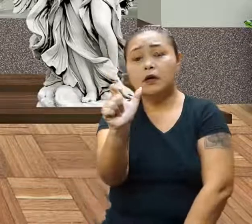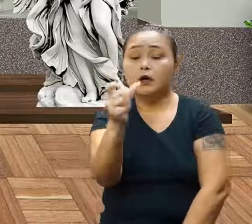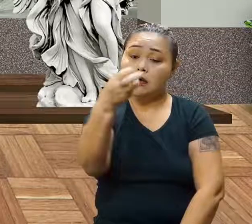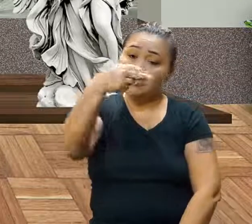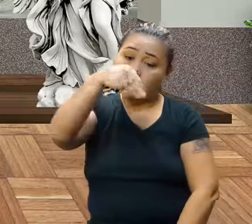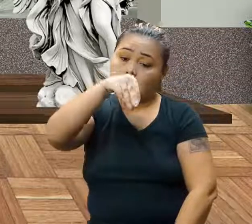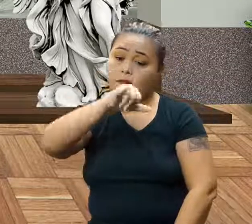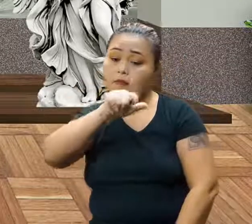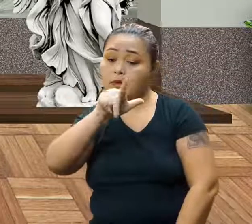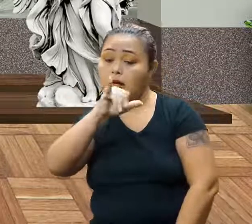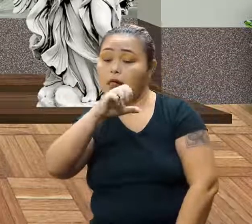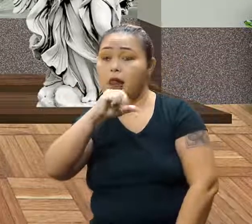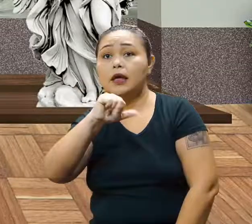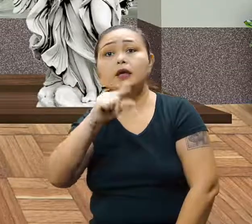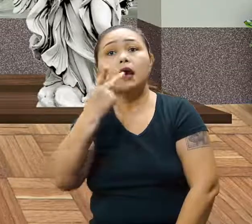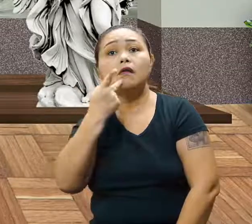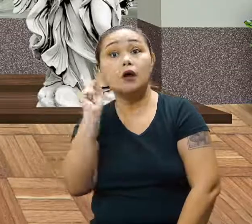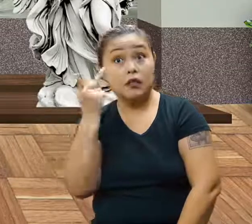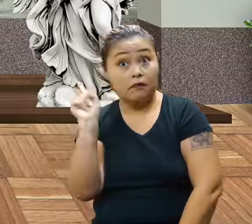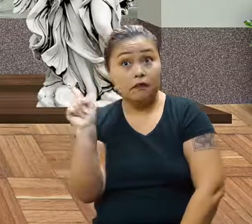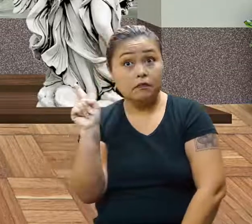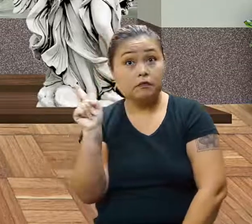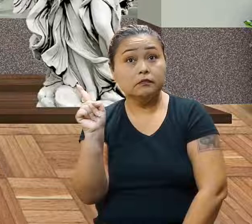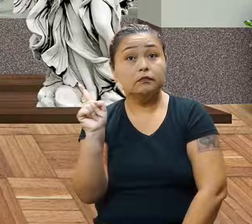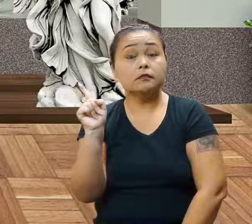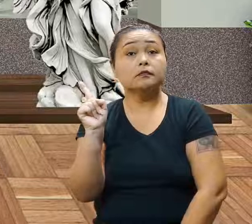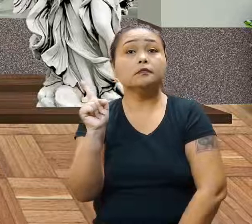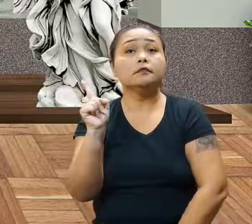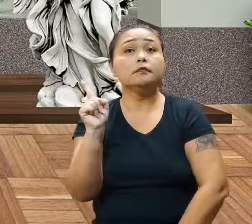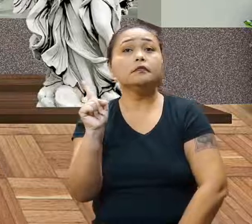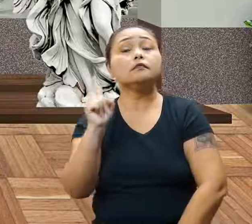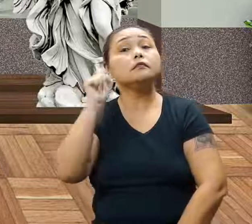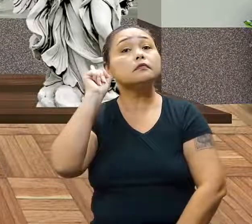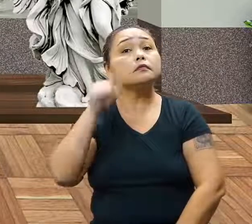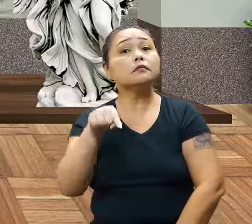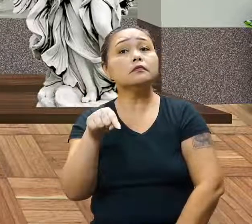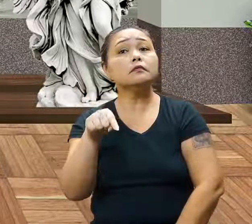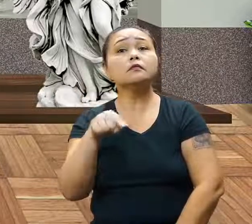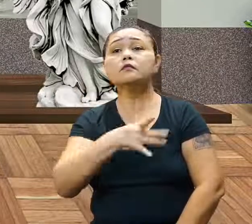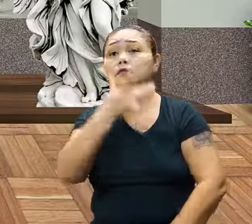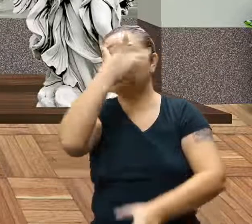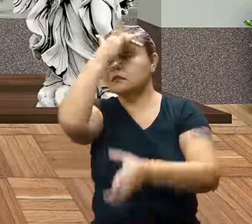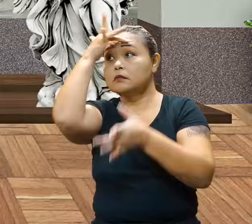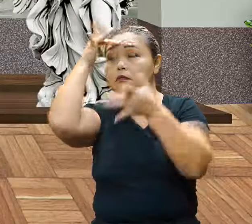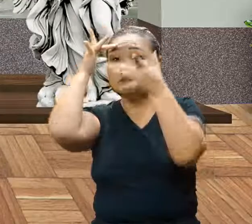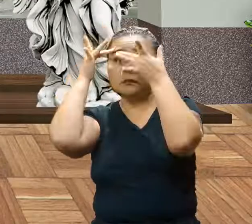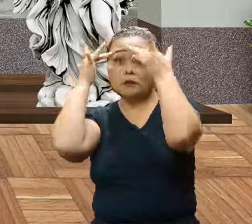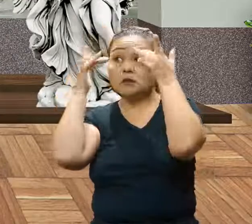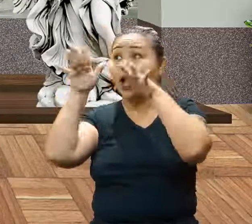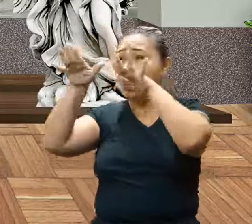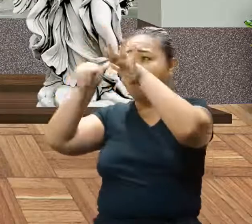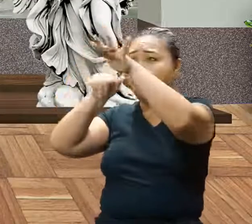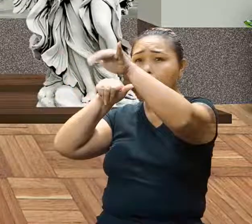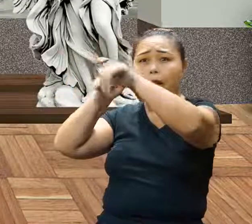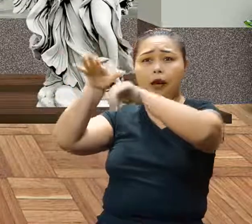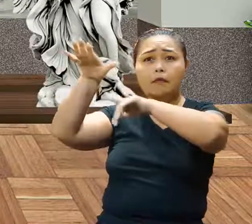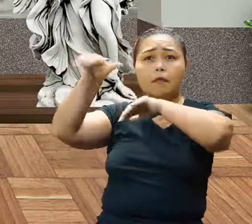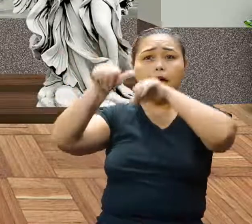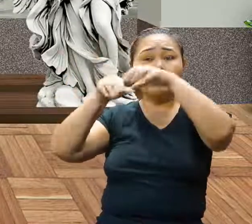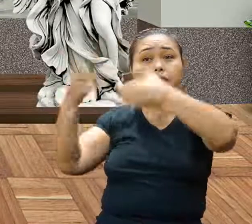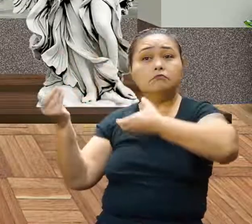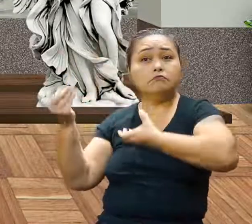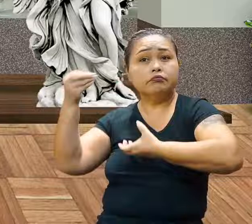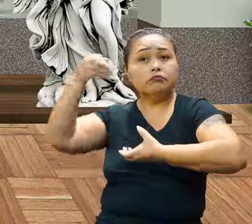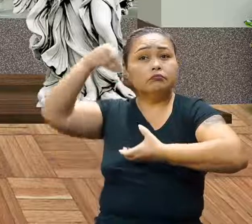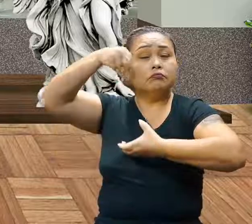milícia que ele está se referindo aí são pessoas que eram convocadas,